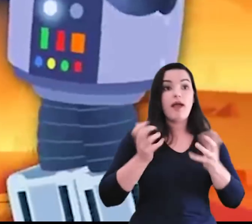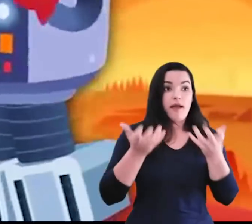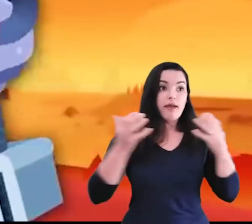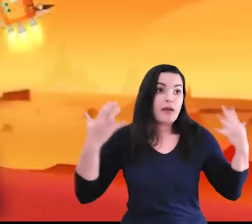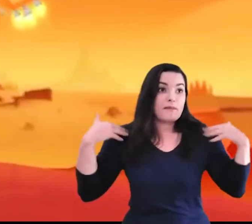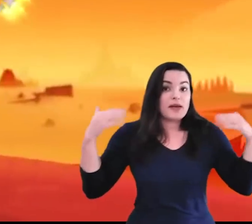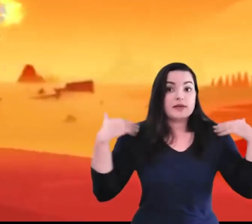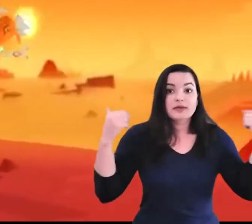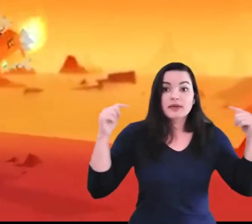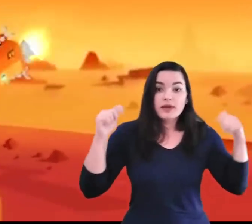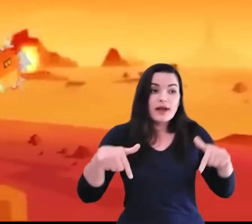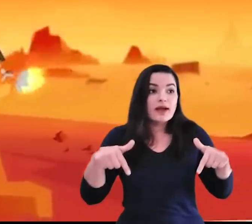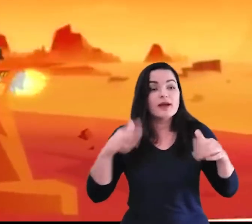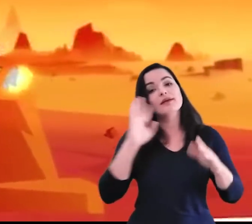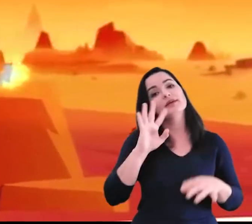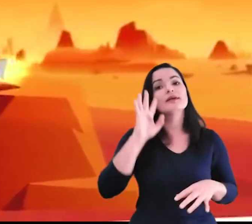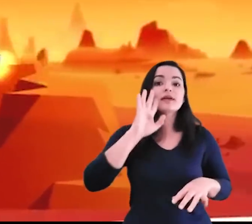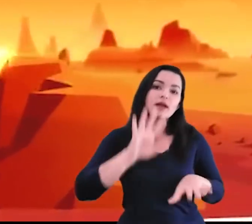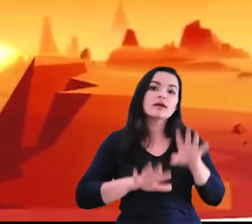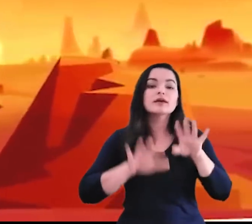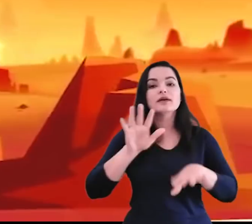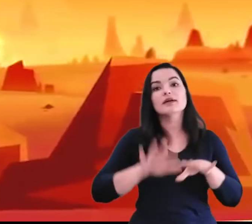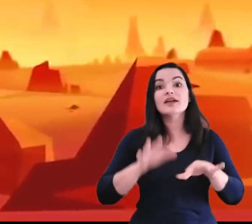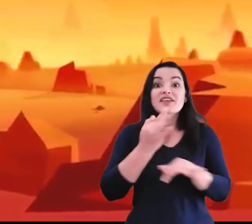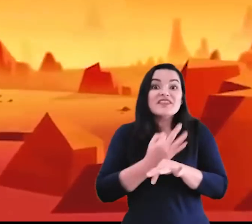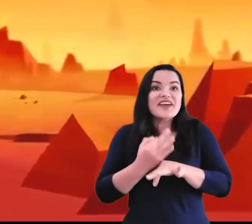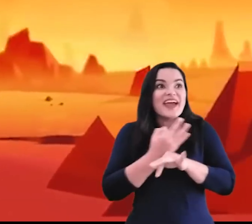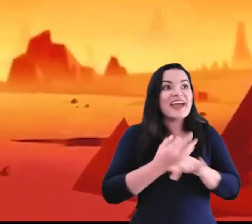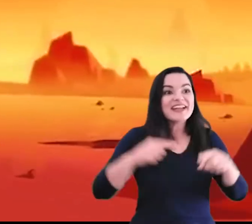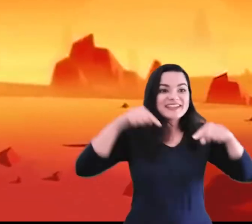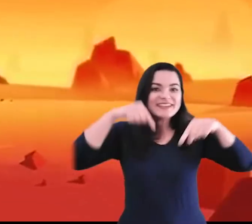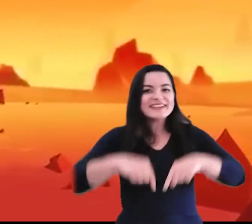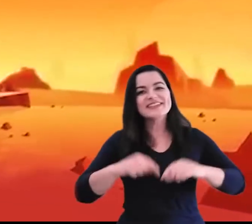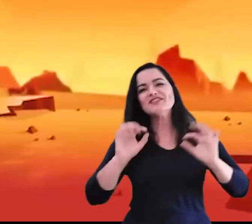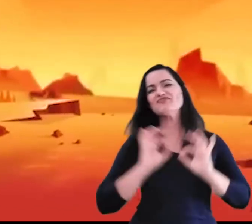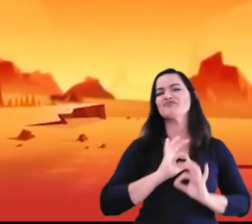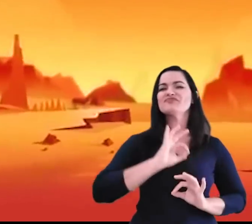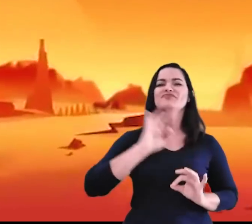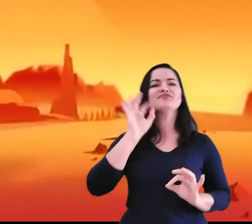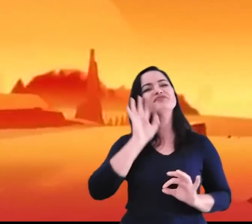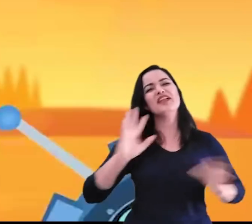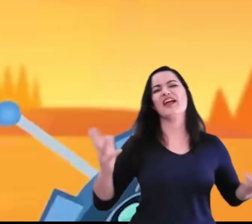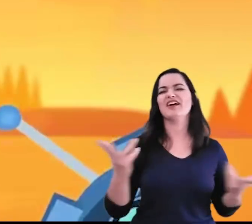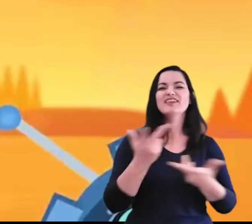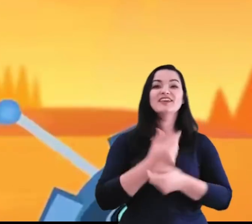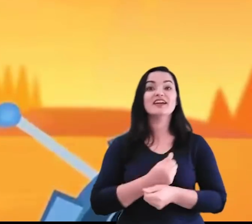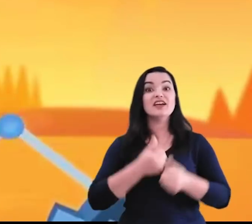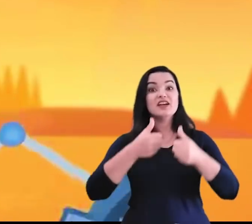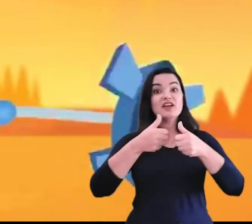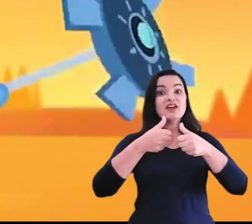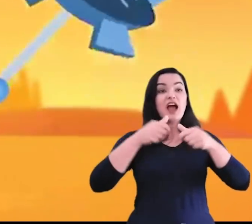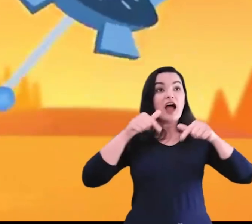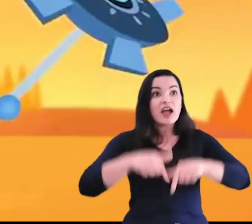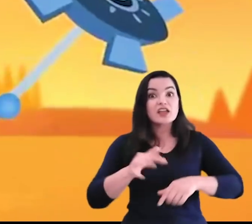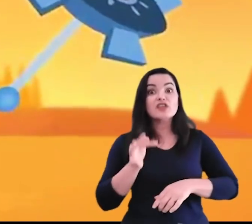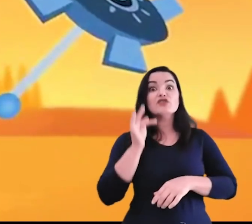legal. Férias em Marte, super genial. Viver um dia em Marte vai